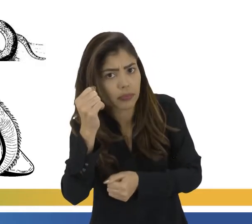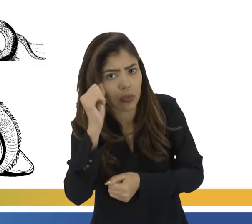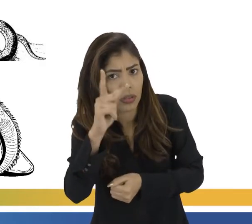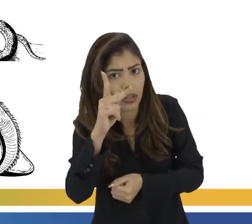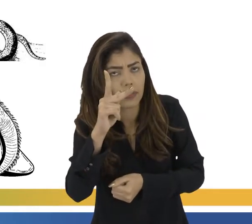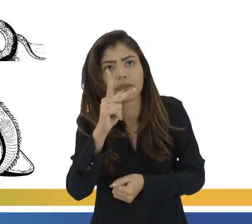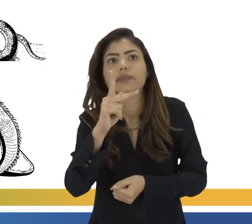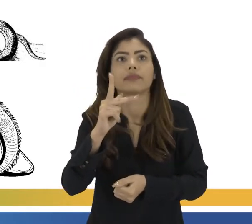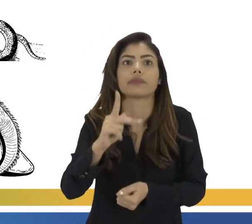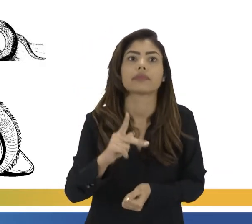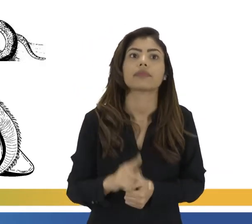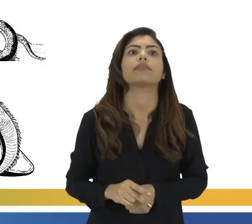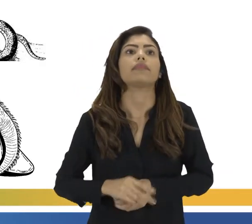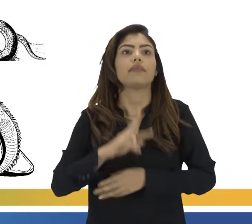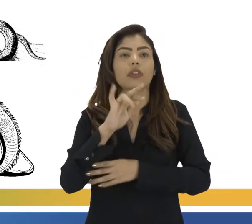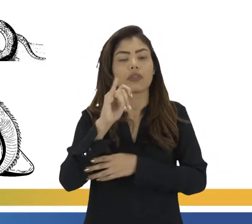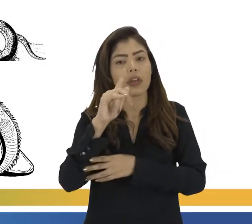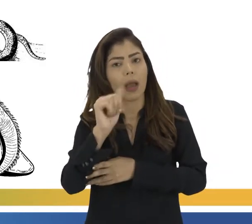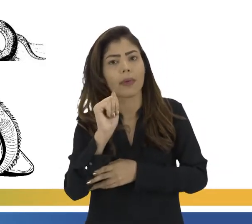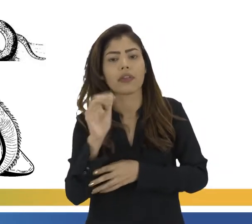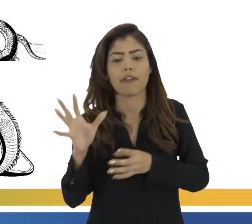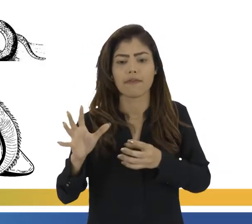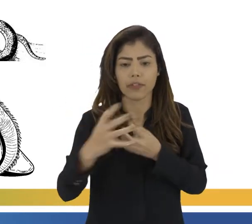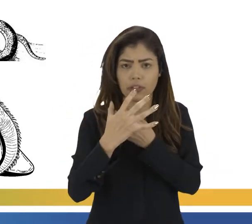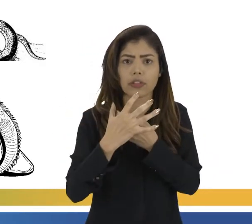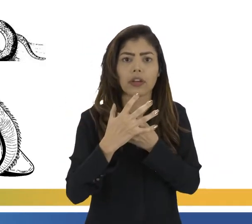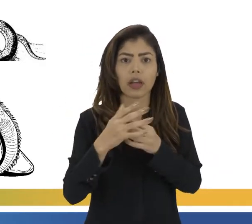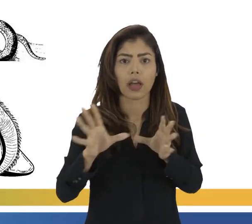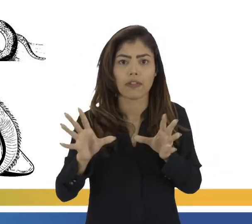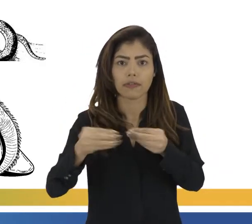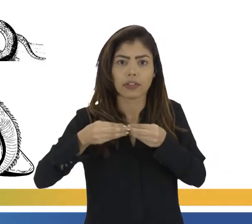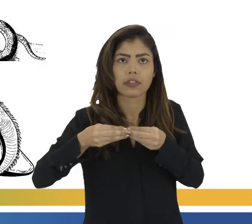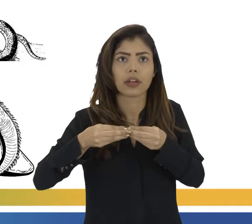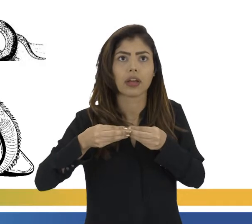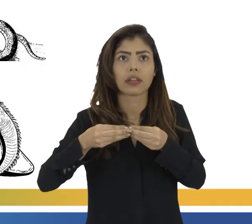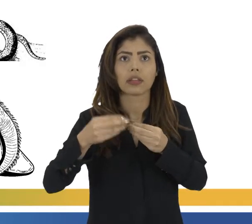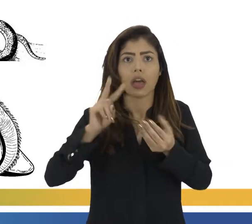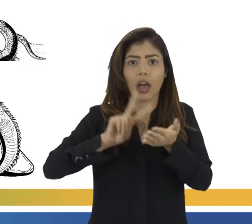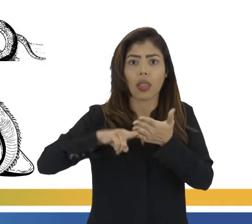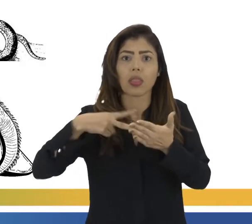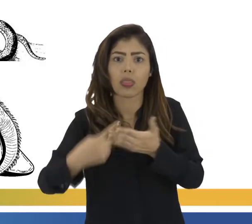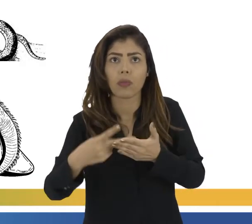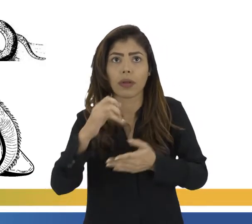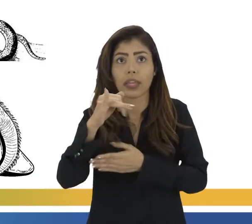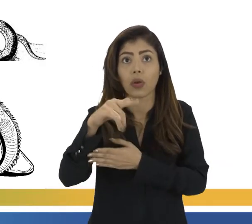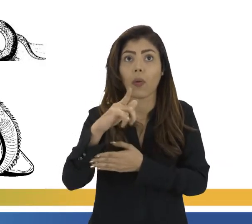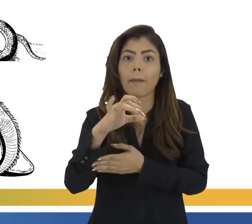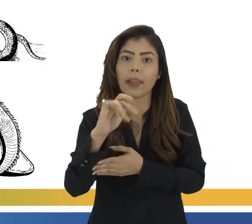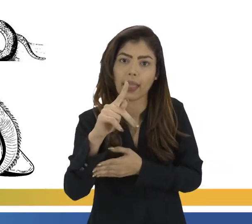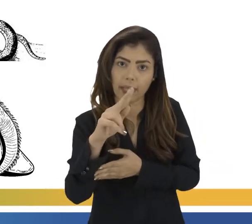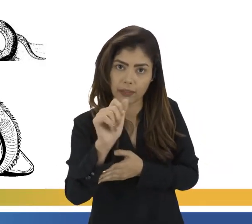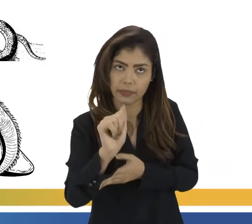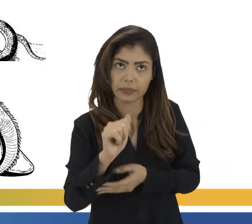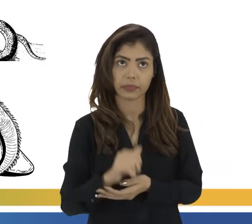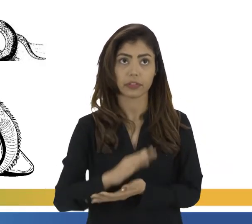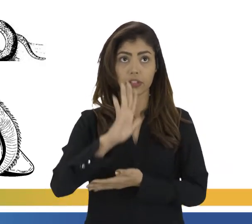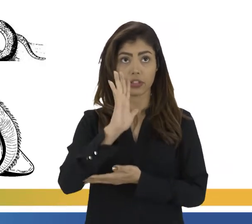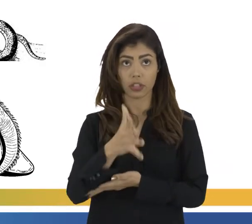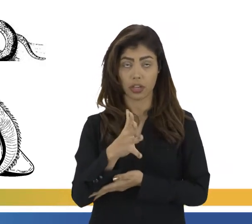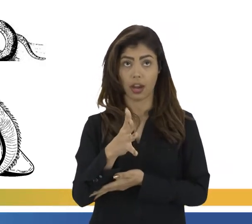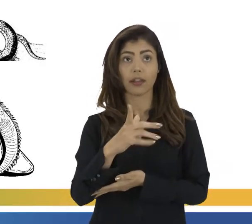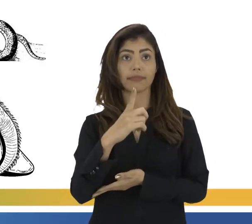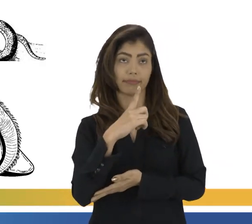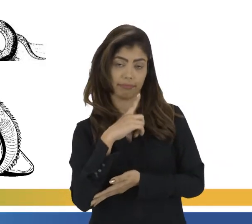Então, dos répteis, a circulação ela é fechada, dupla, certo? E incompleta. Já a